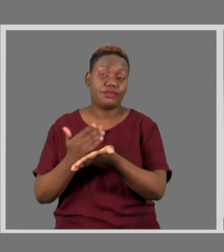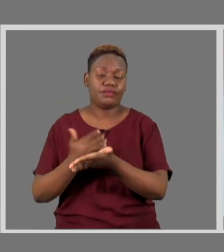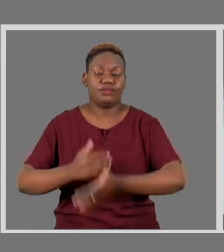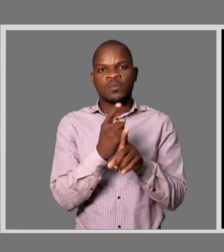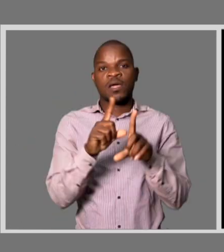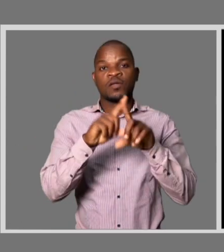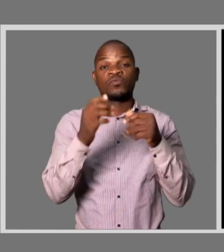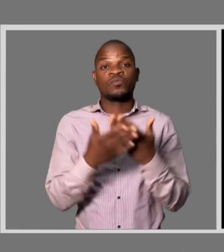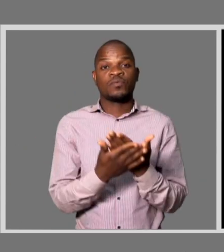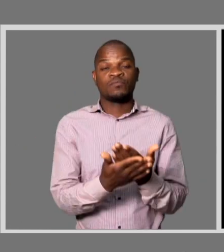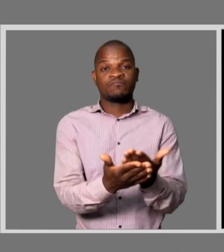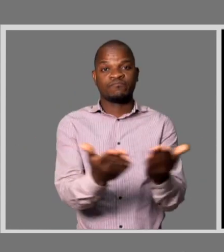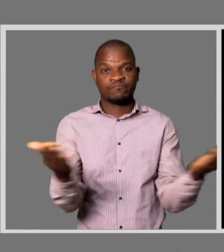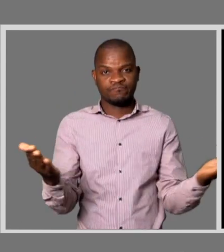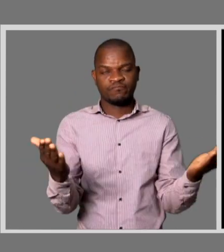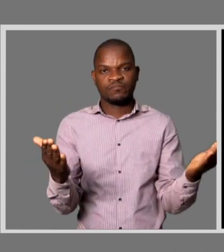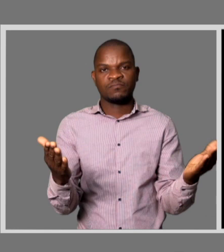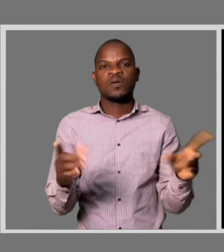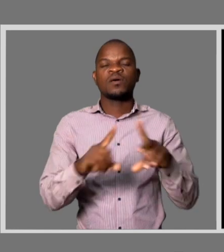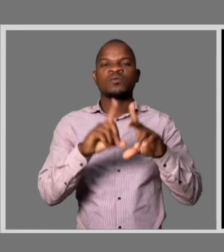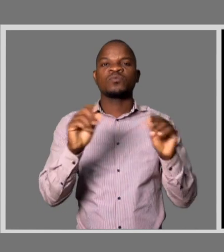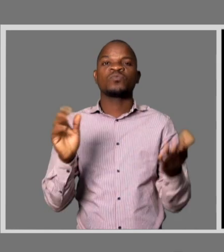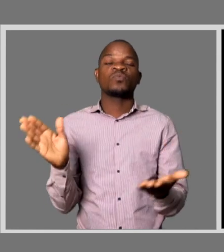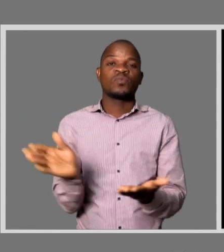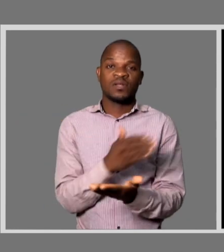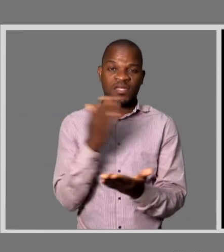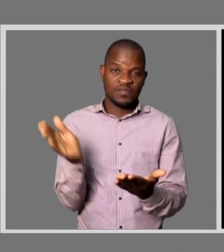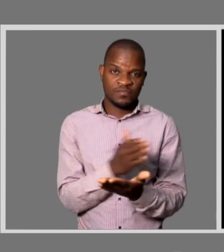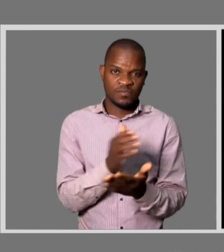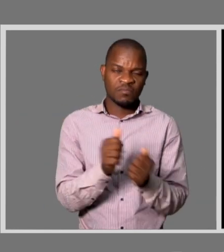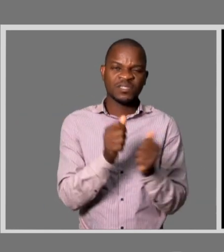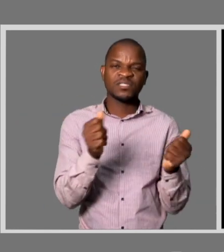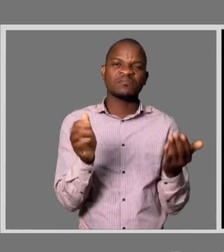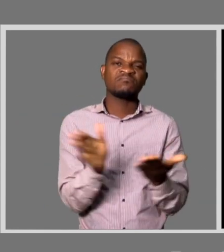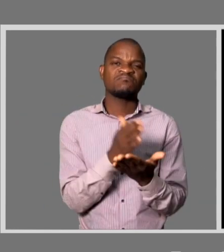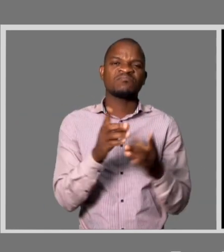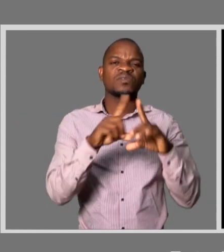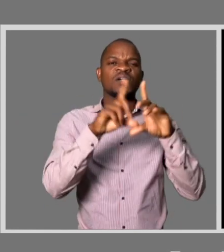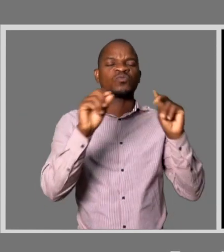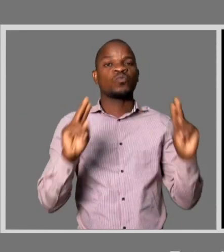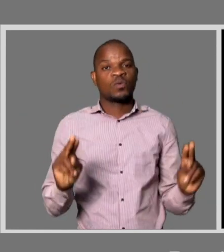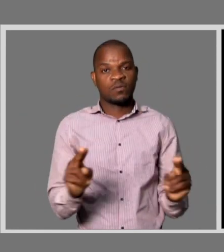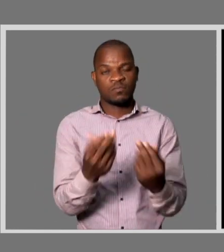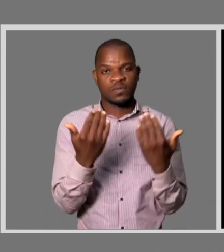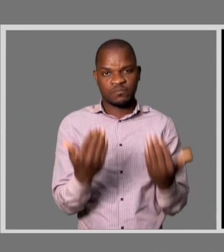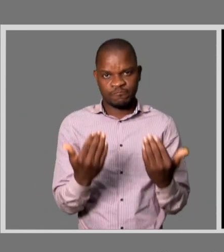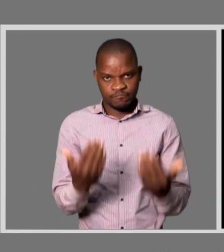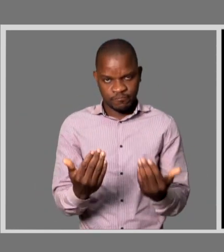Se trata de um assunto tão atual e continuamente desafiante,